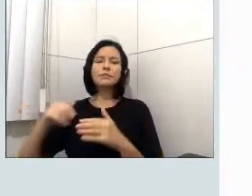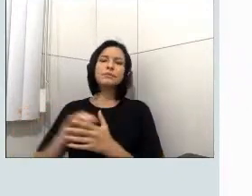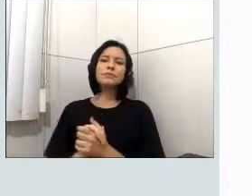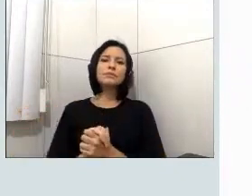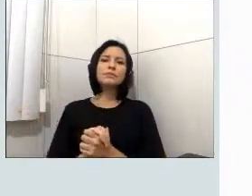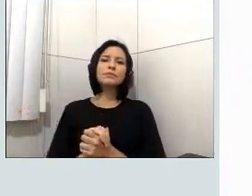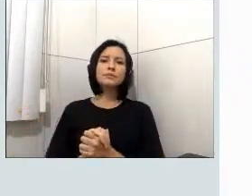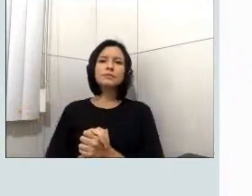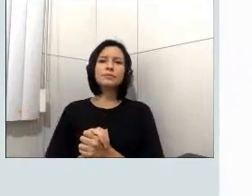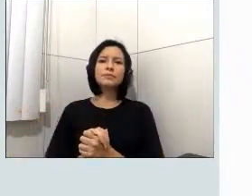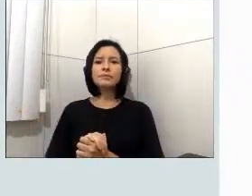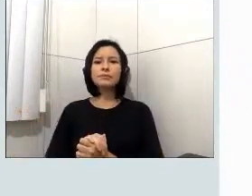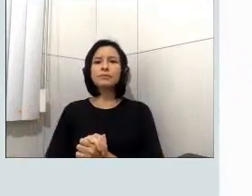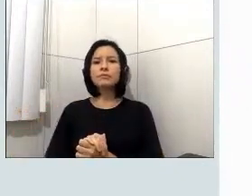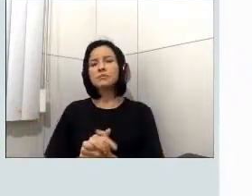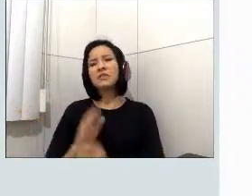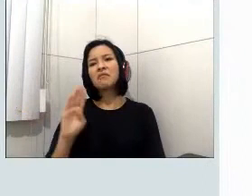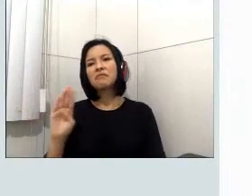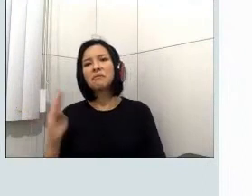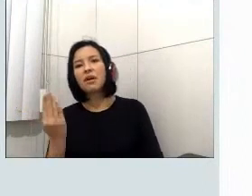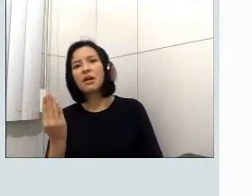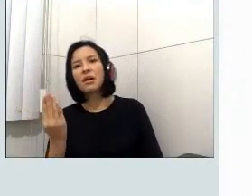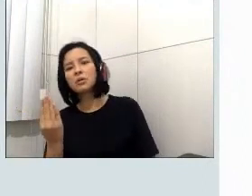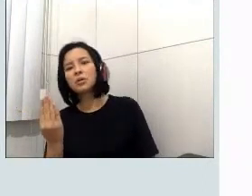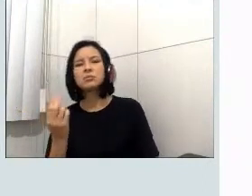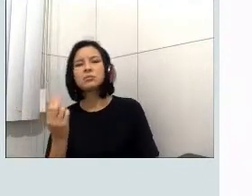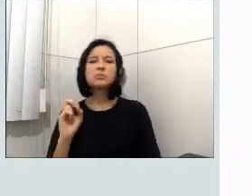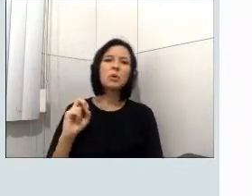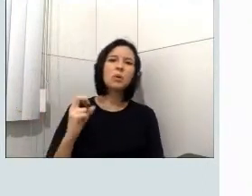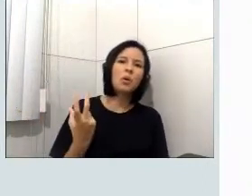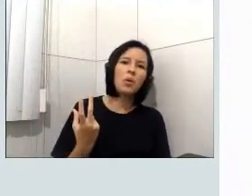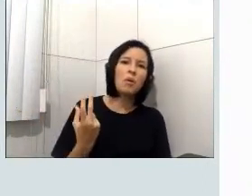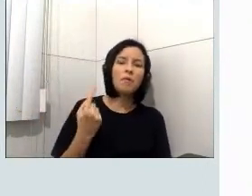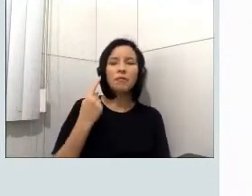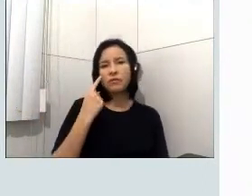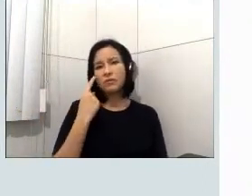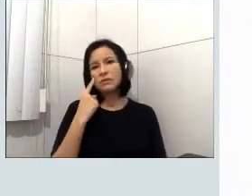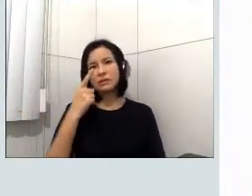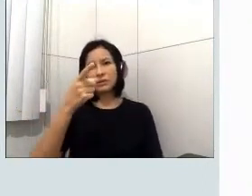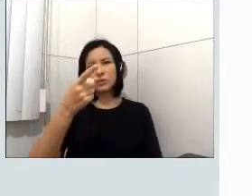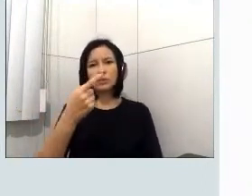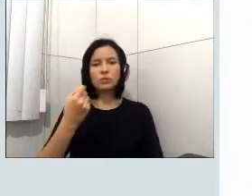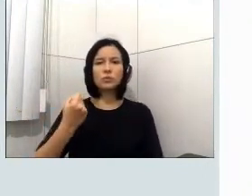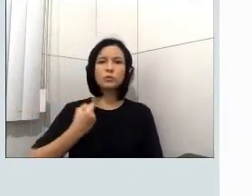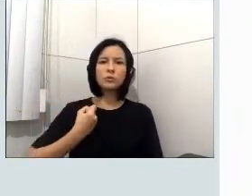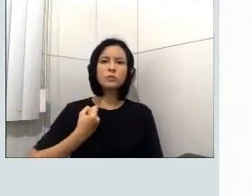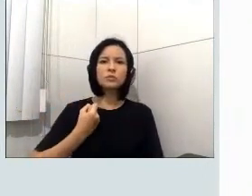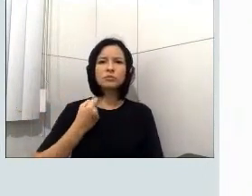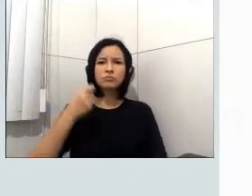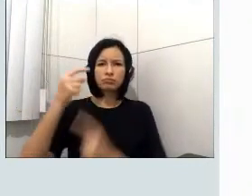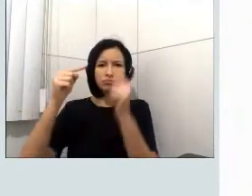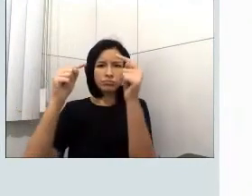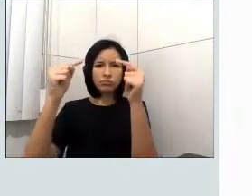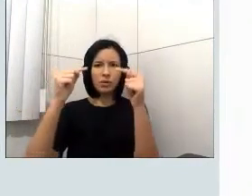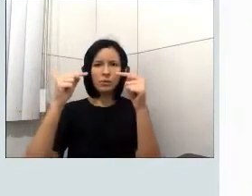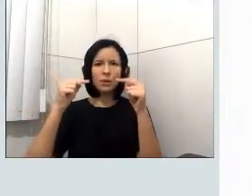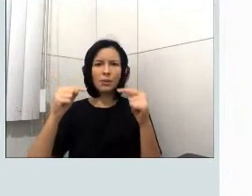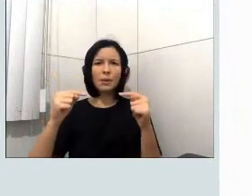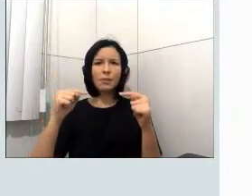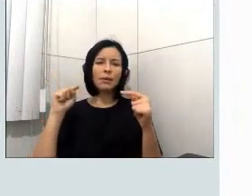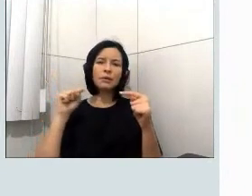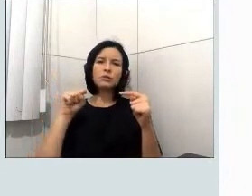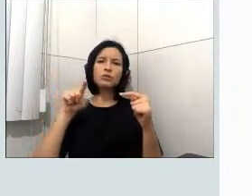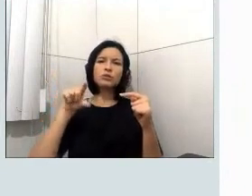Deu falso, aí vocês estão vendo, né, as alternativas aí, vocês estão vendo que só